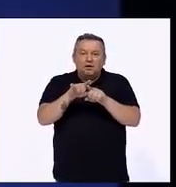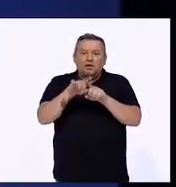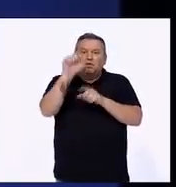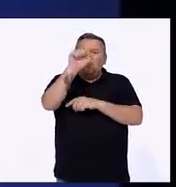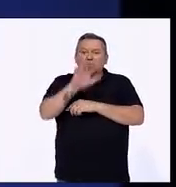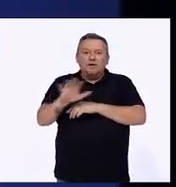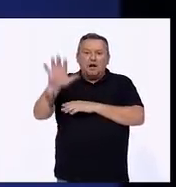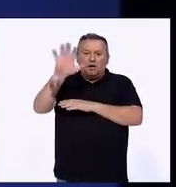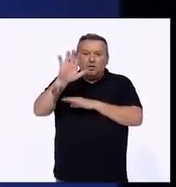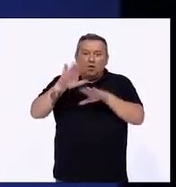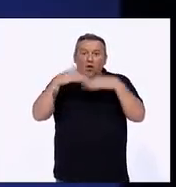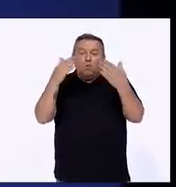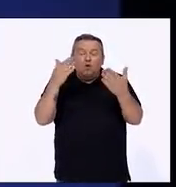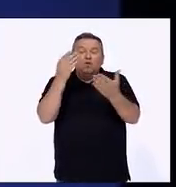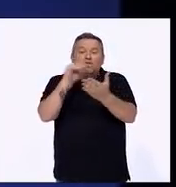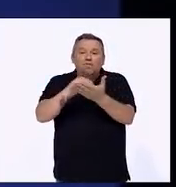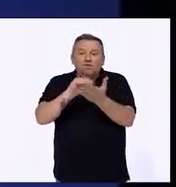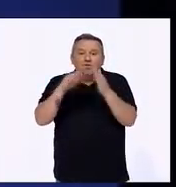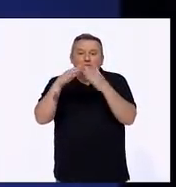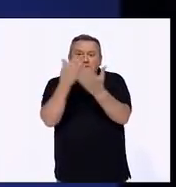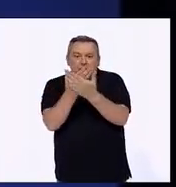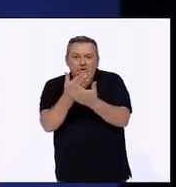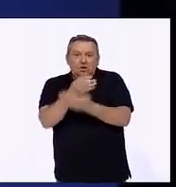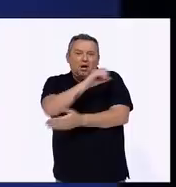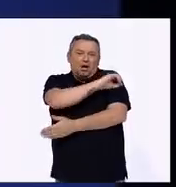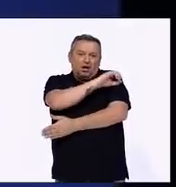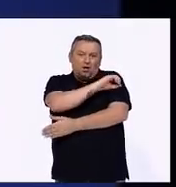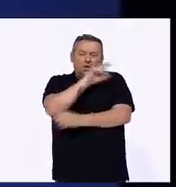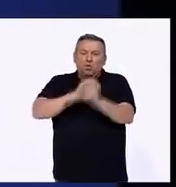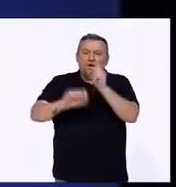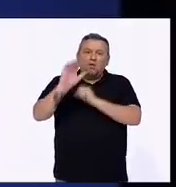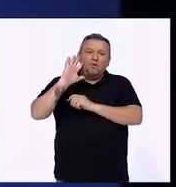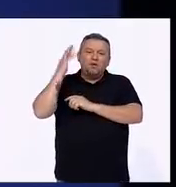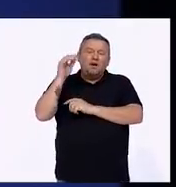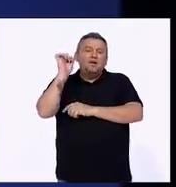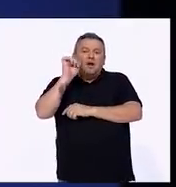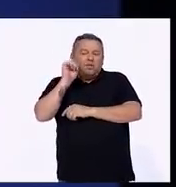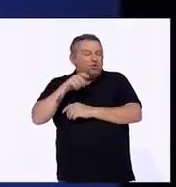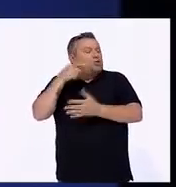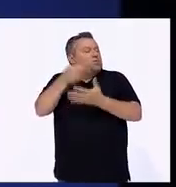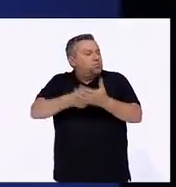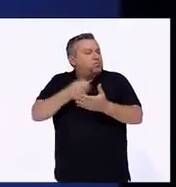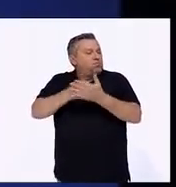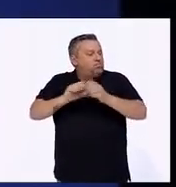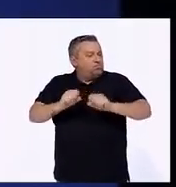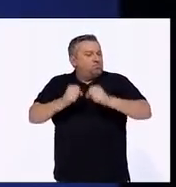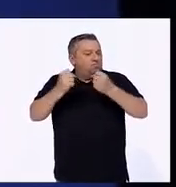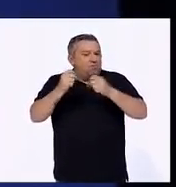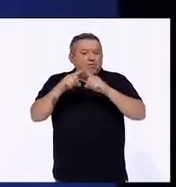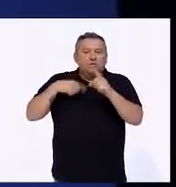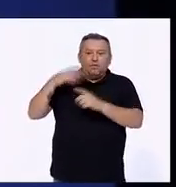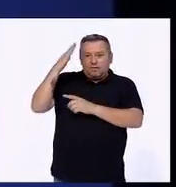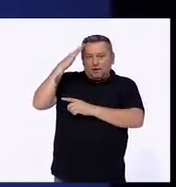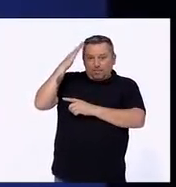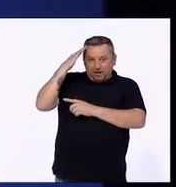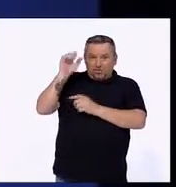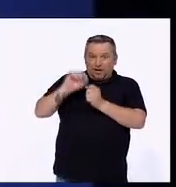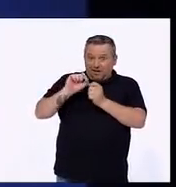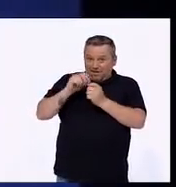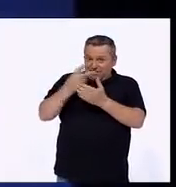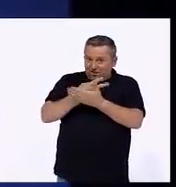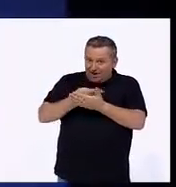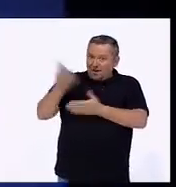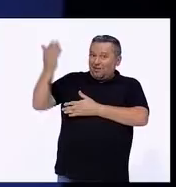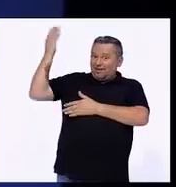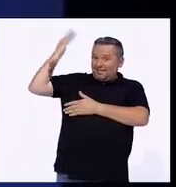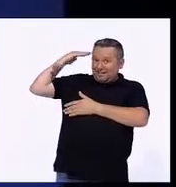Né? Porque quando falta creche, é uma ausência do Estado que pesa nos nossos ombros, nos ombros das mulheres brasileiras. Então, assim, sabendo o que ele fez no verão passado, conhecendo a